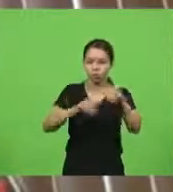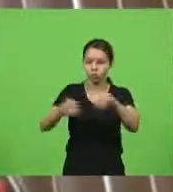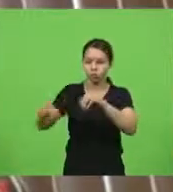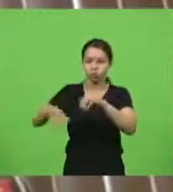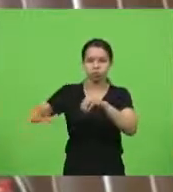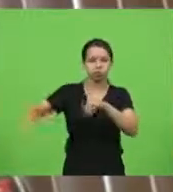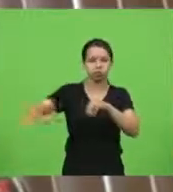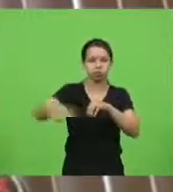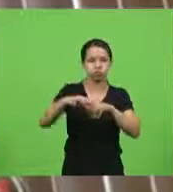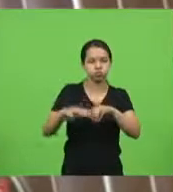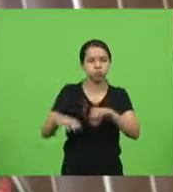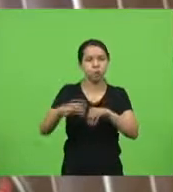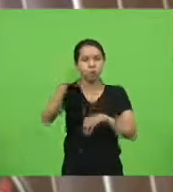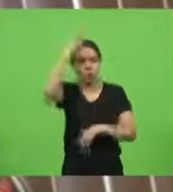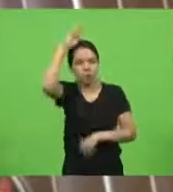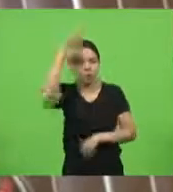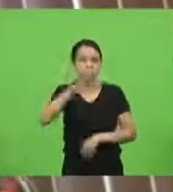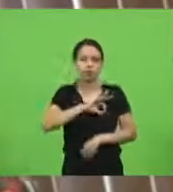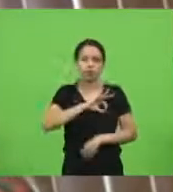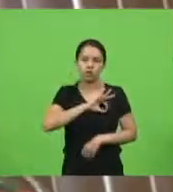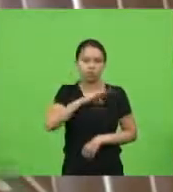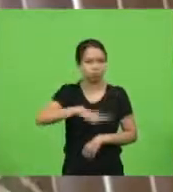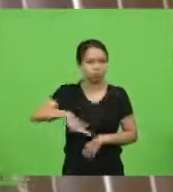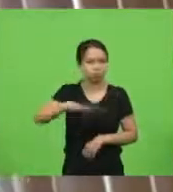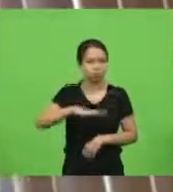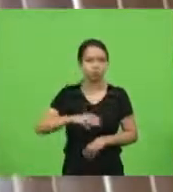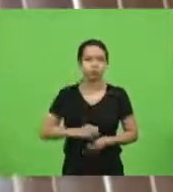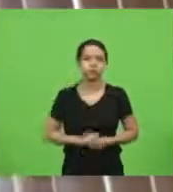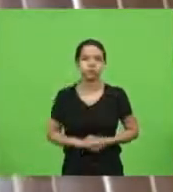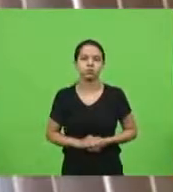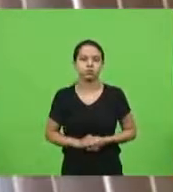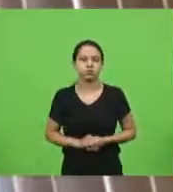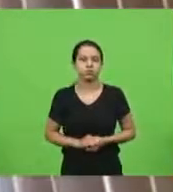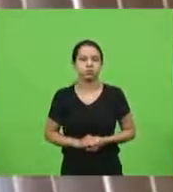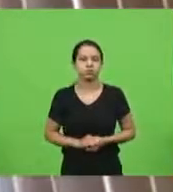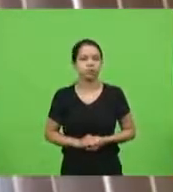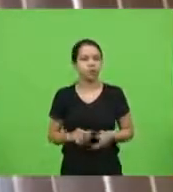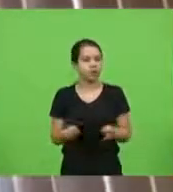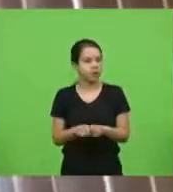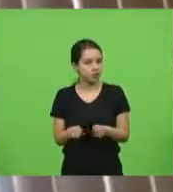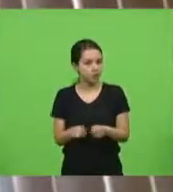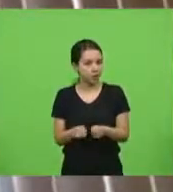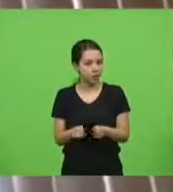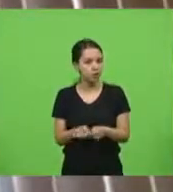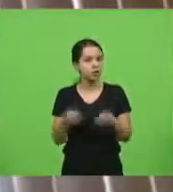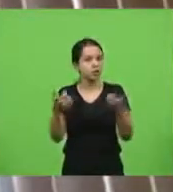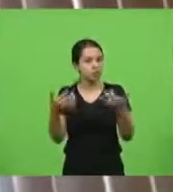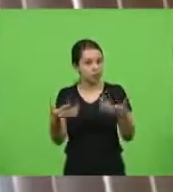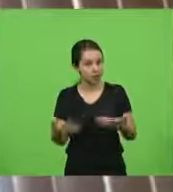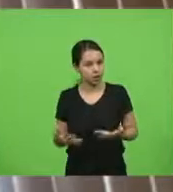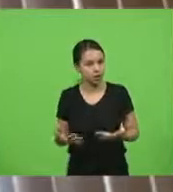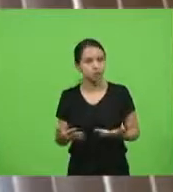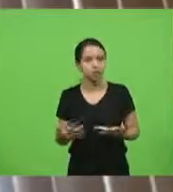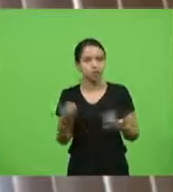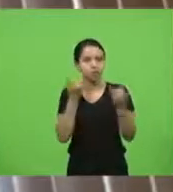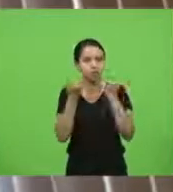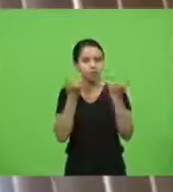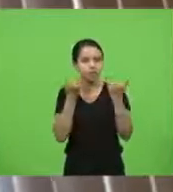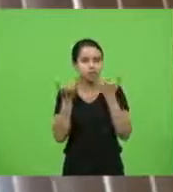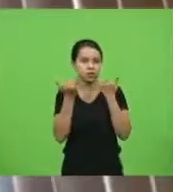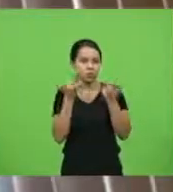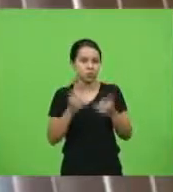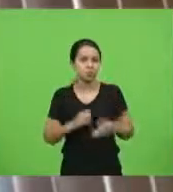militares, policiais civis, Instituto Geral de Perícia. Quero aqui também trazer a informação, né, que